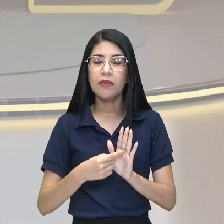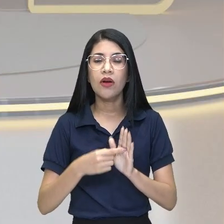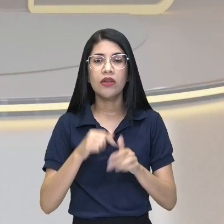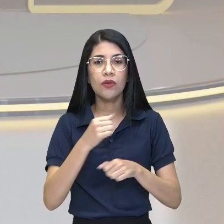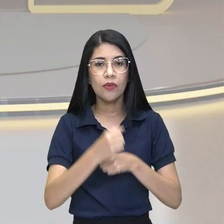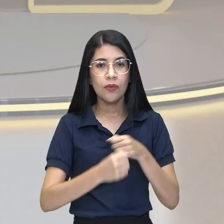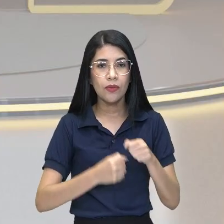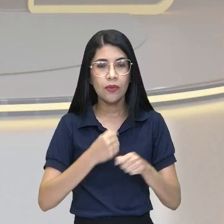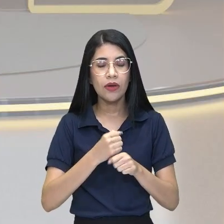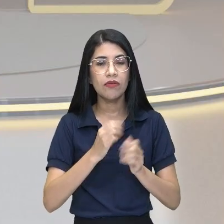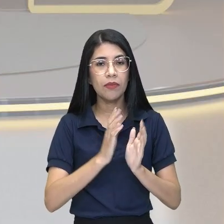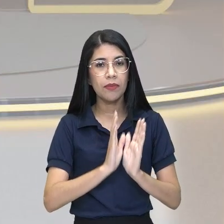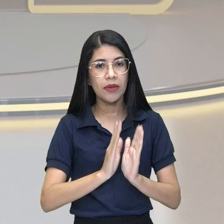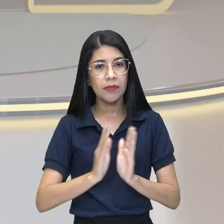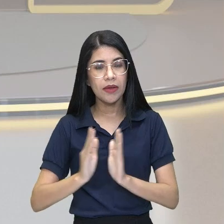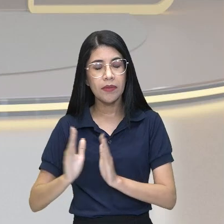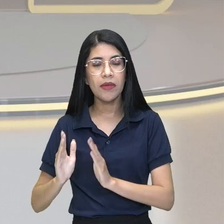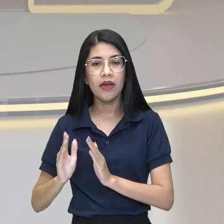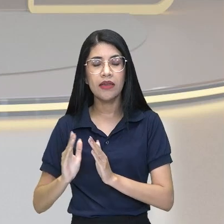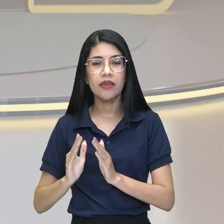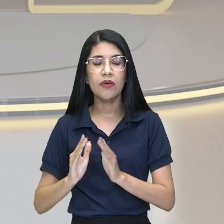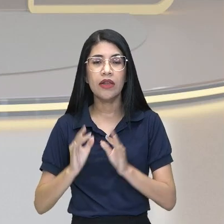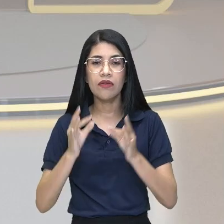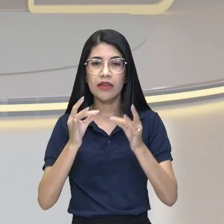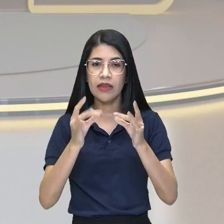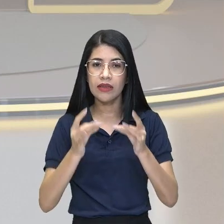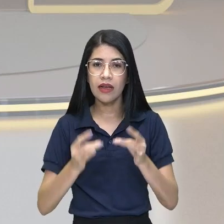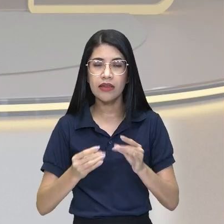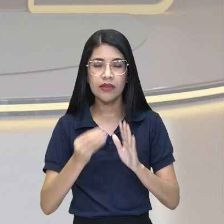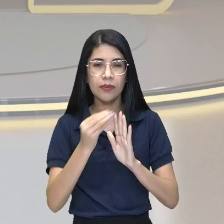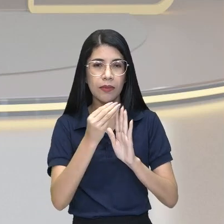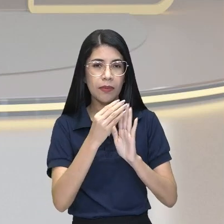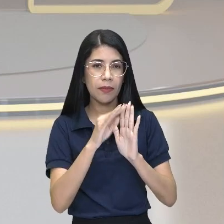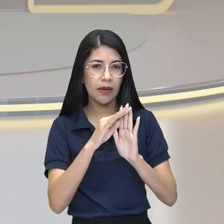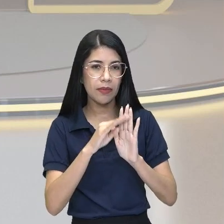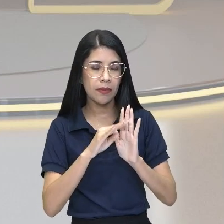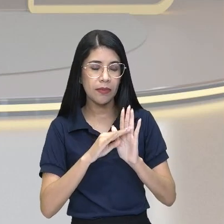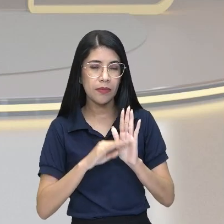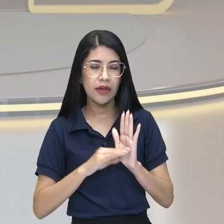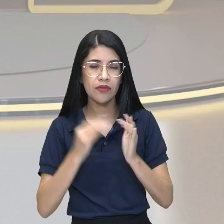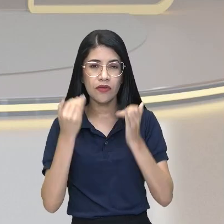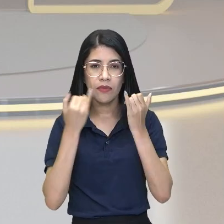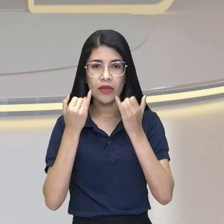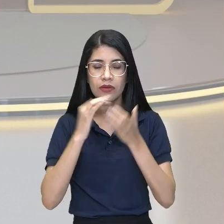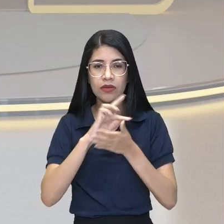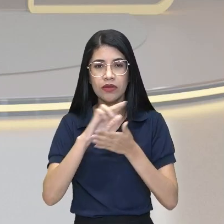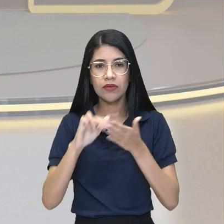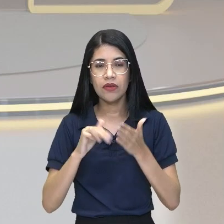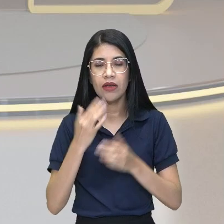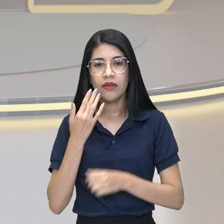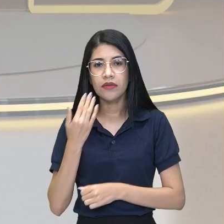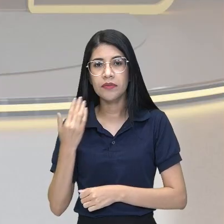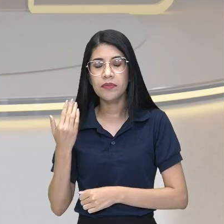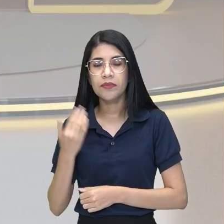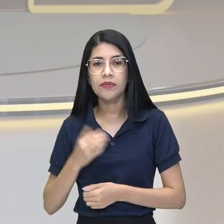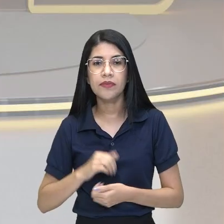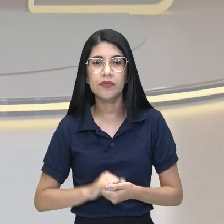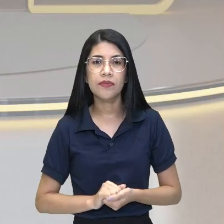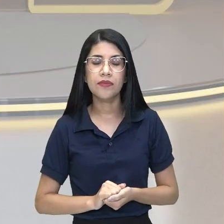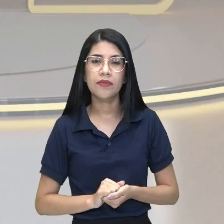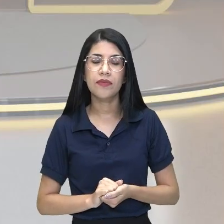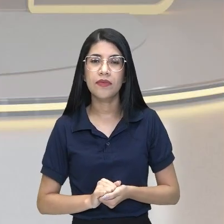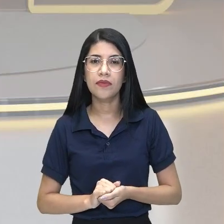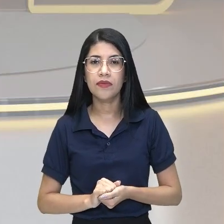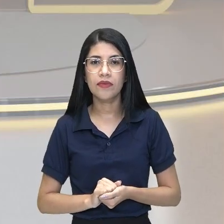tá? Então, ele vai especificando, e eu vou mostrar para vocês, porque são muitas informações, então acompanhe aqui na tela comigo. Nós temos